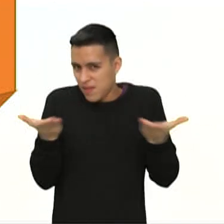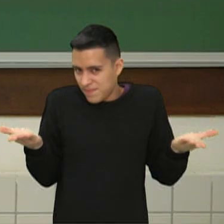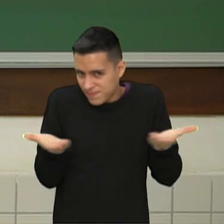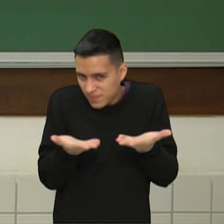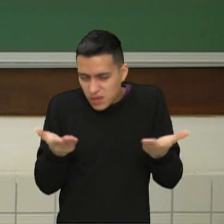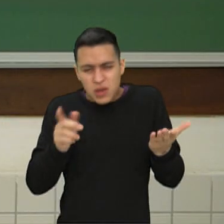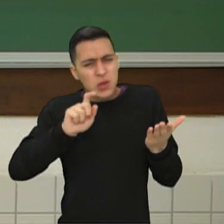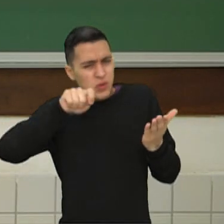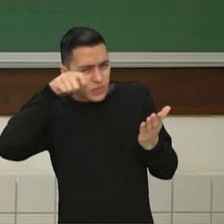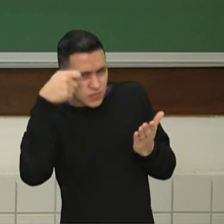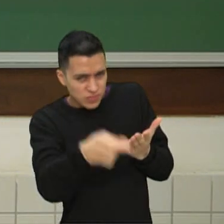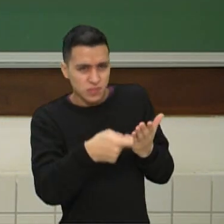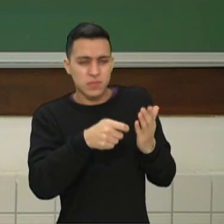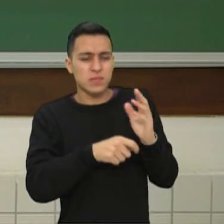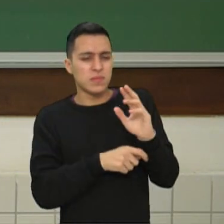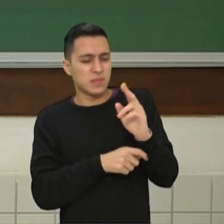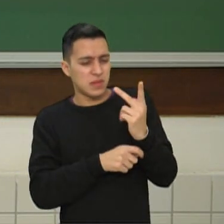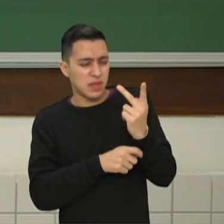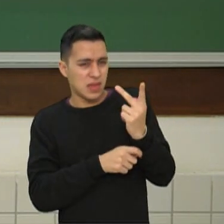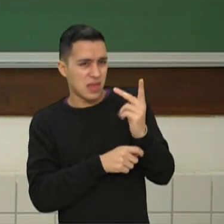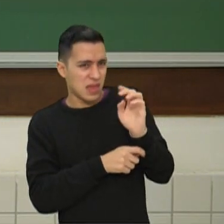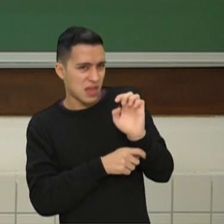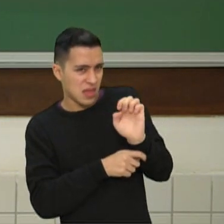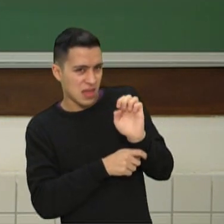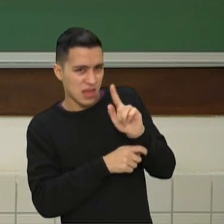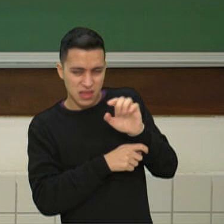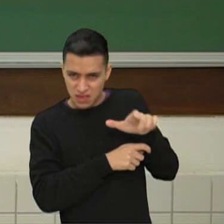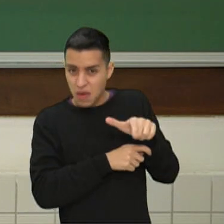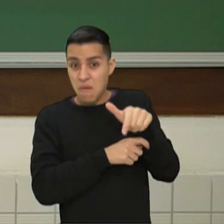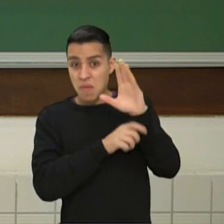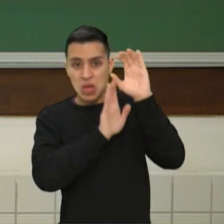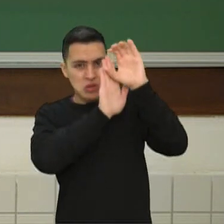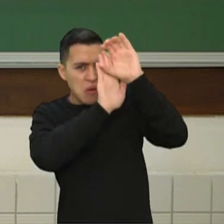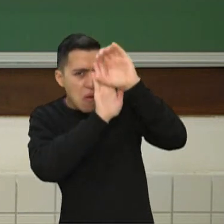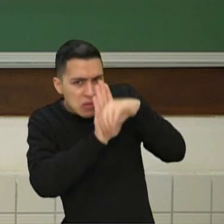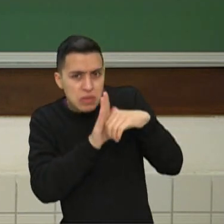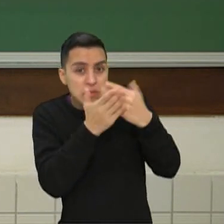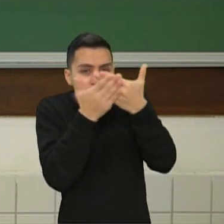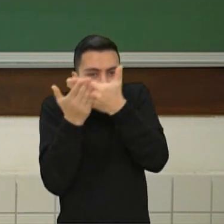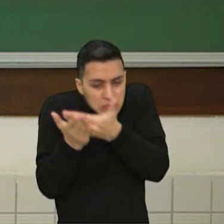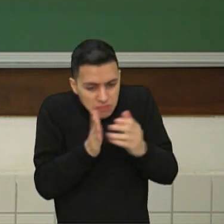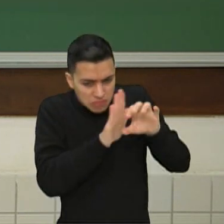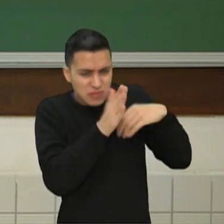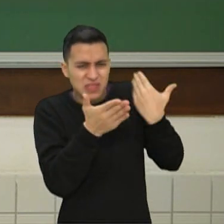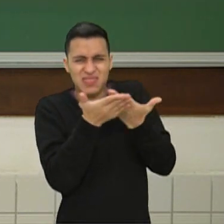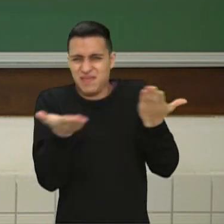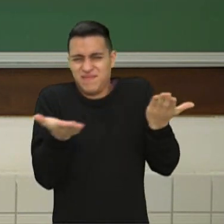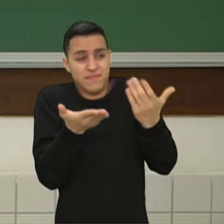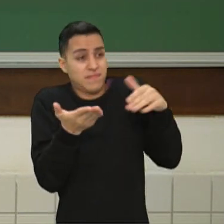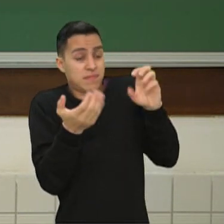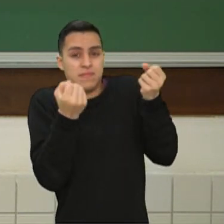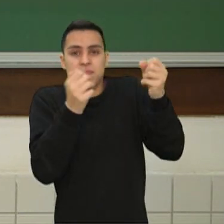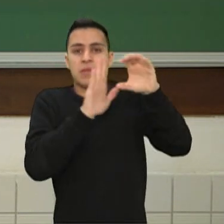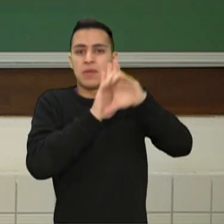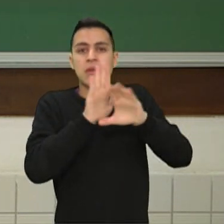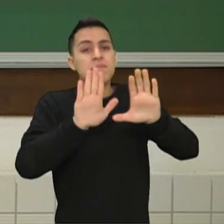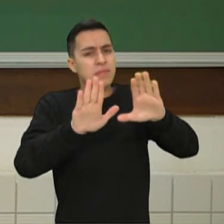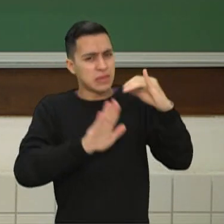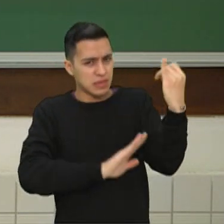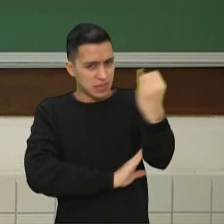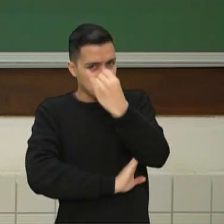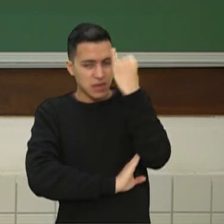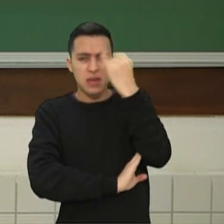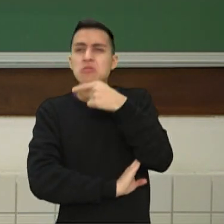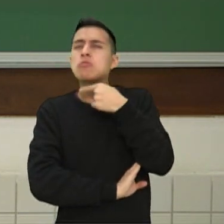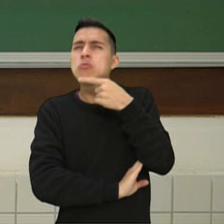hoje, né, sobre o Hegel, né, talvez uma das aulas mais conceituais, focadas em conceito específico que a gente teve até agora, né, mas também bem importante, tá?